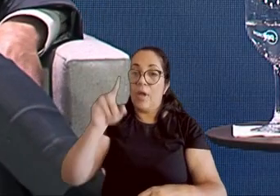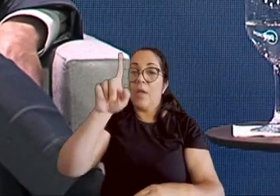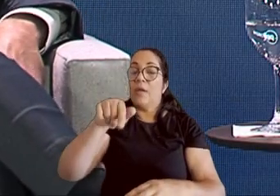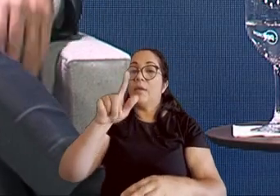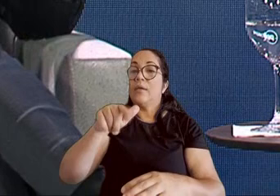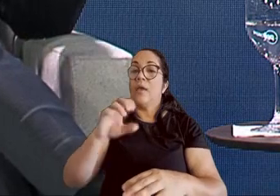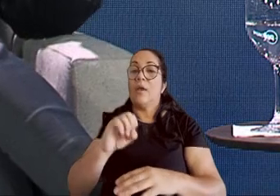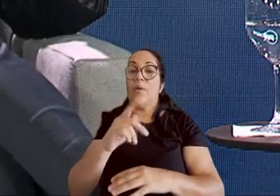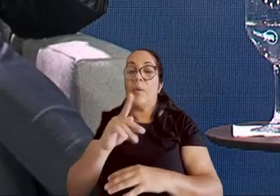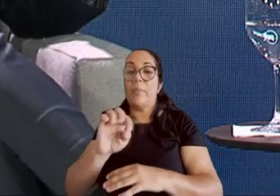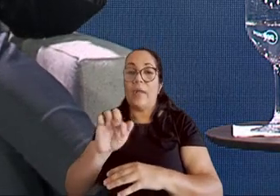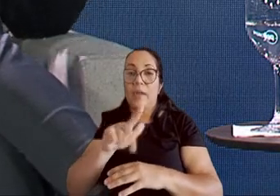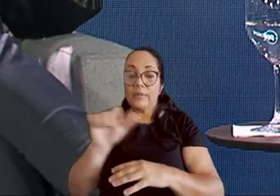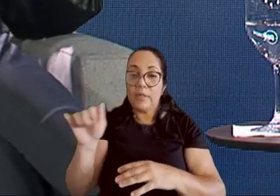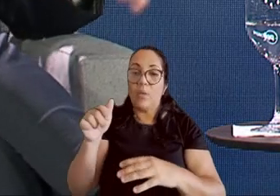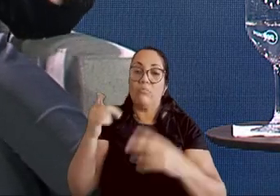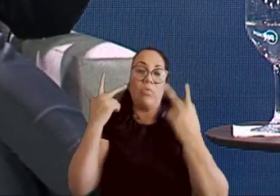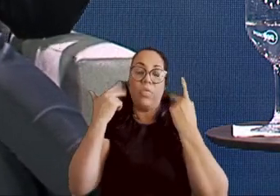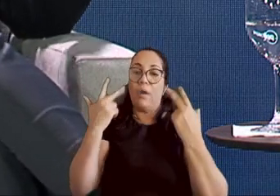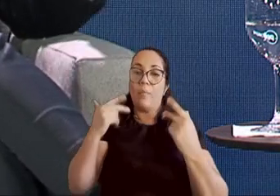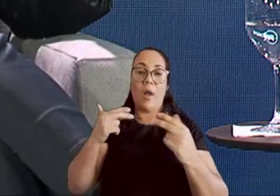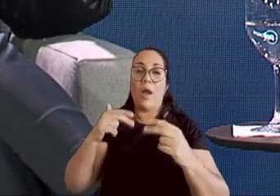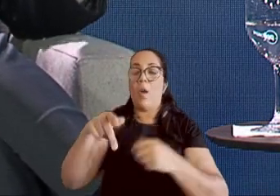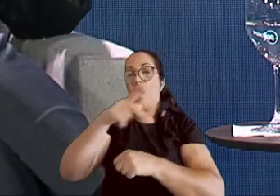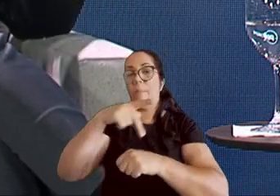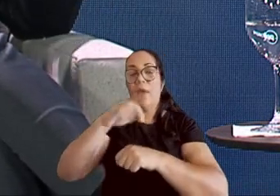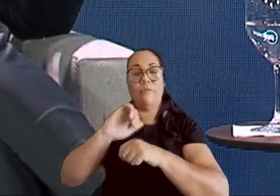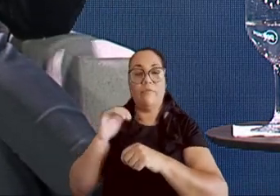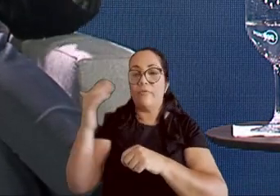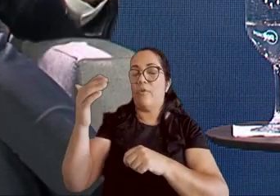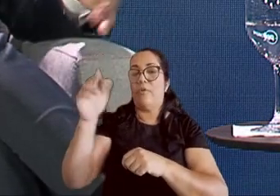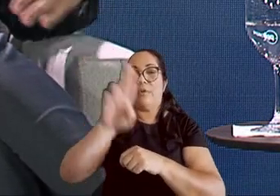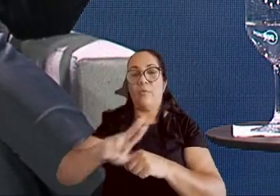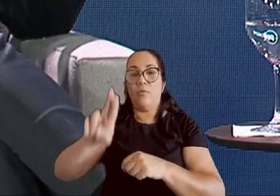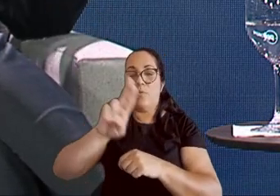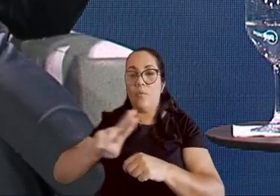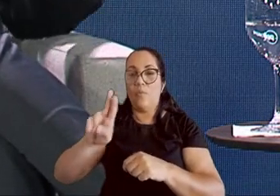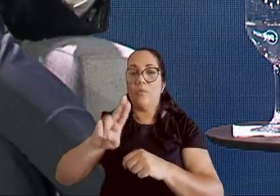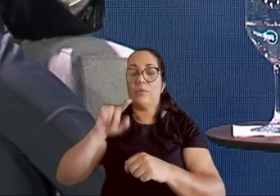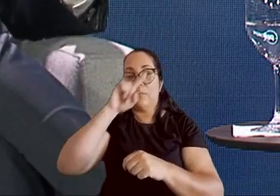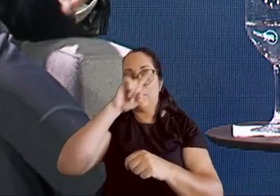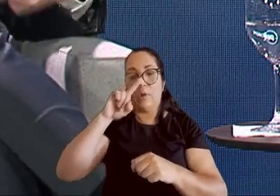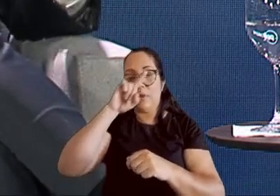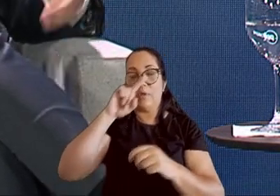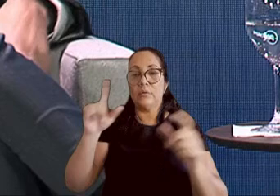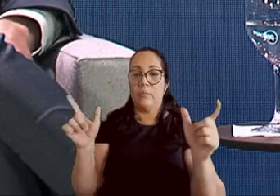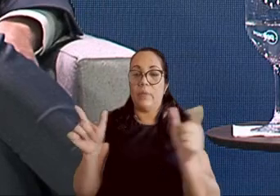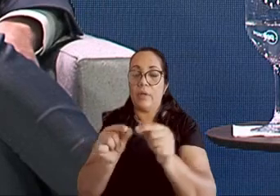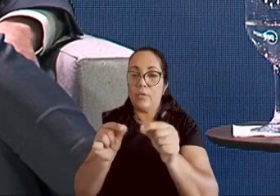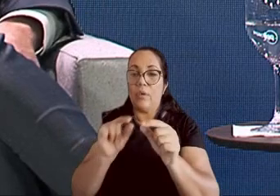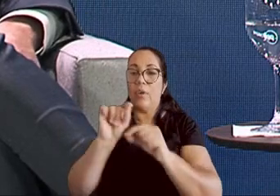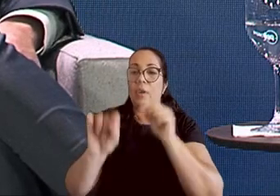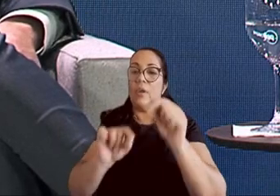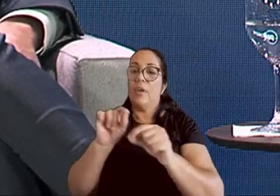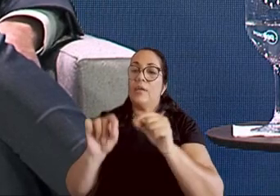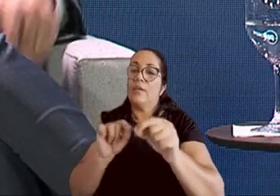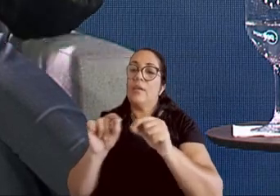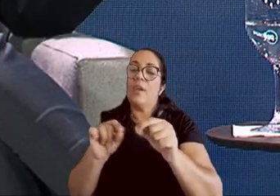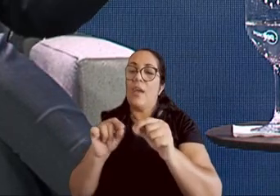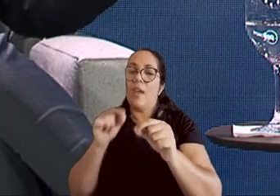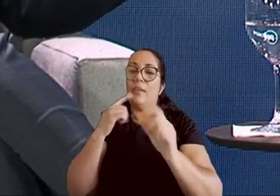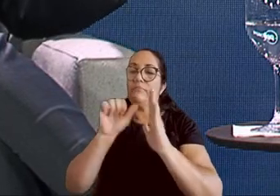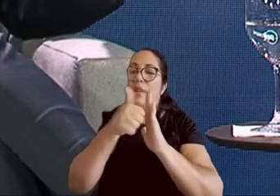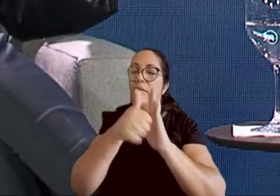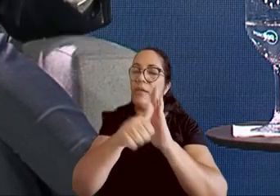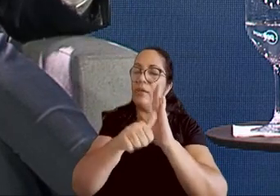fora ela gera um retorno ajustado pelo risco em geral melhor porque são operações mais complexas e dá mais trabalho de analisar enfim é